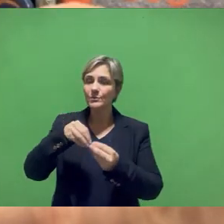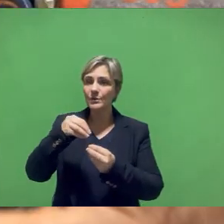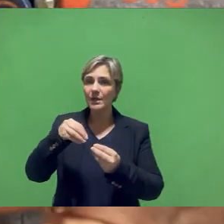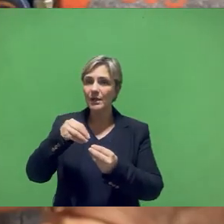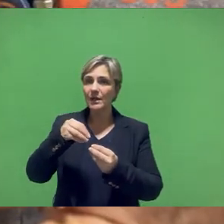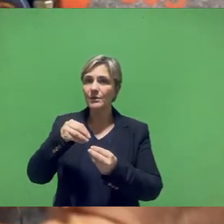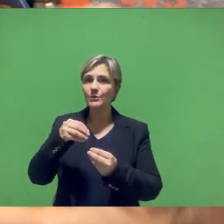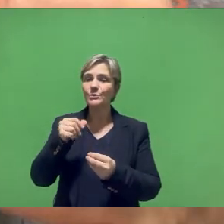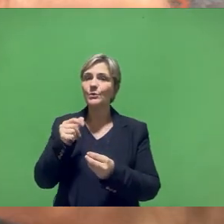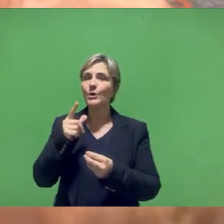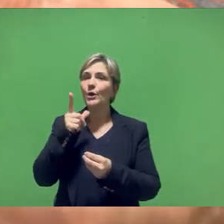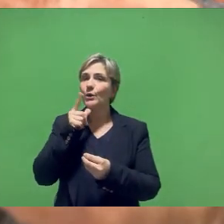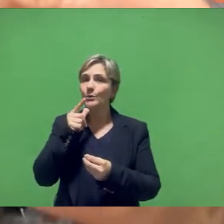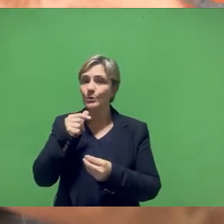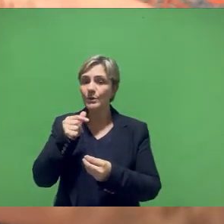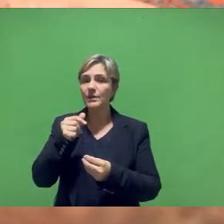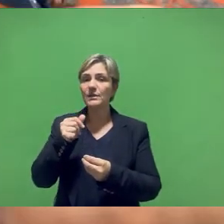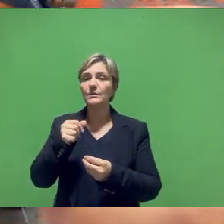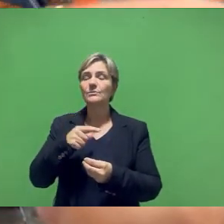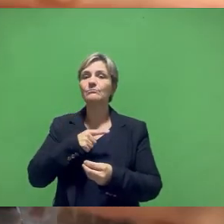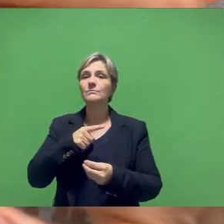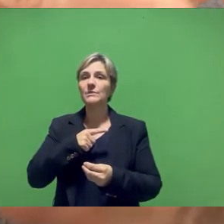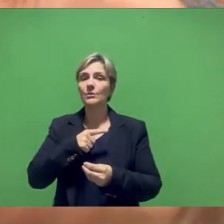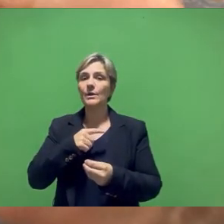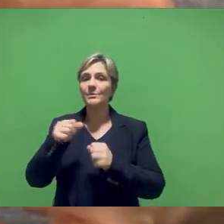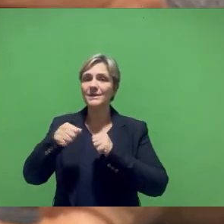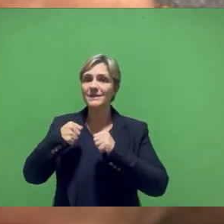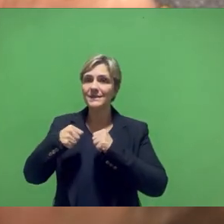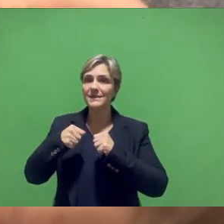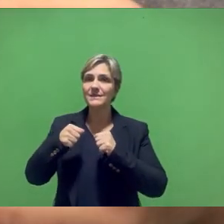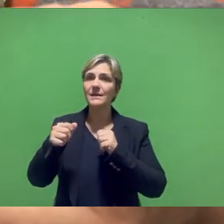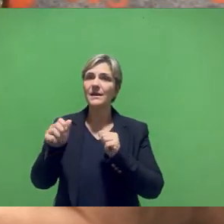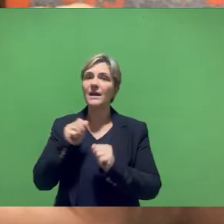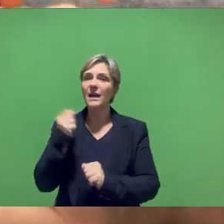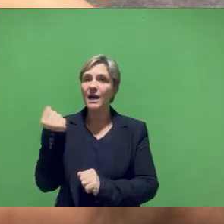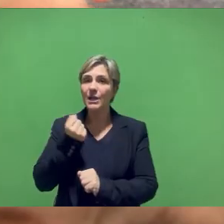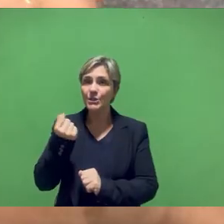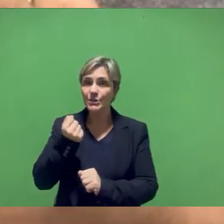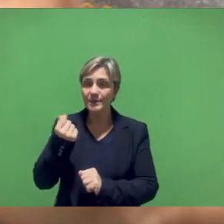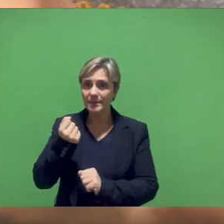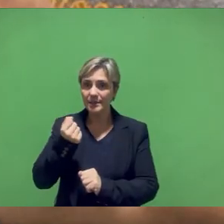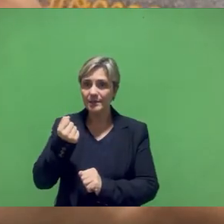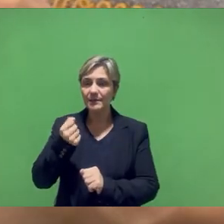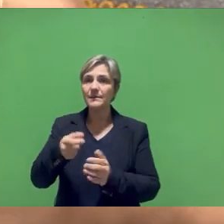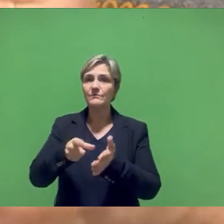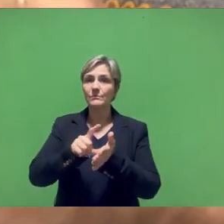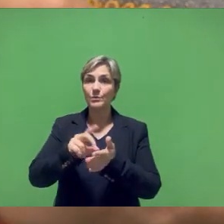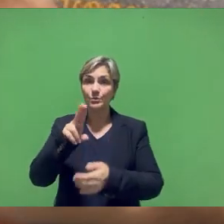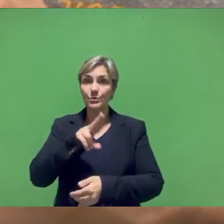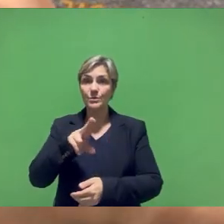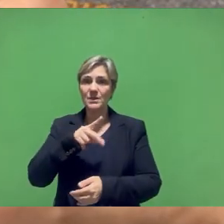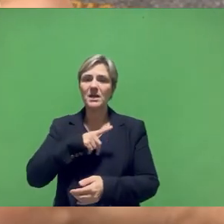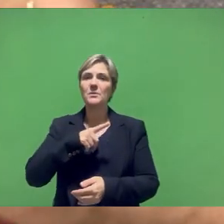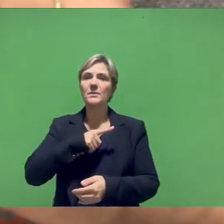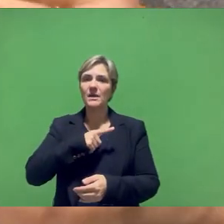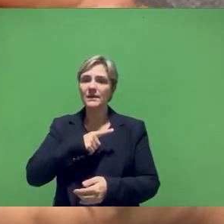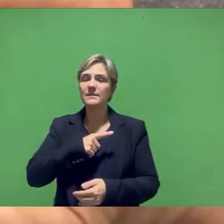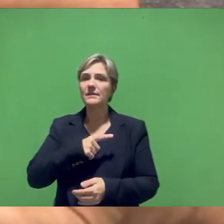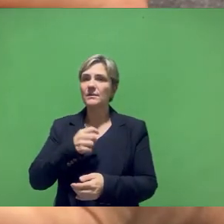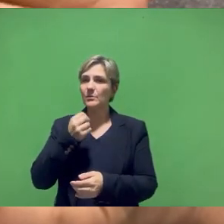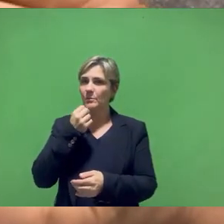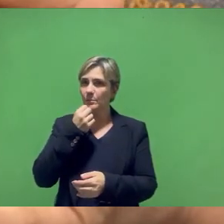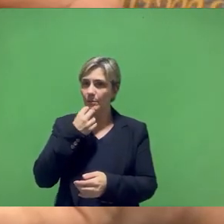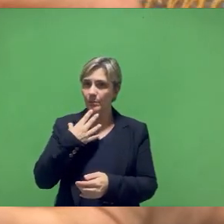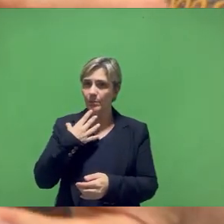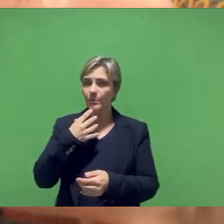Então, ela é dessa forma e sempre precisa agitar antes de usar para a gente ter uma concentração bem